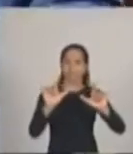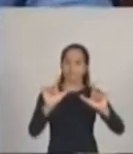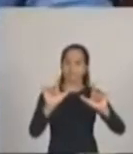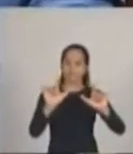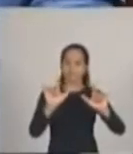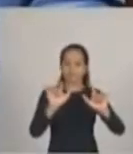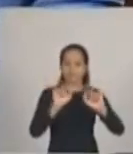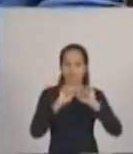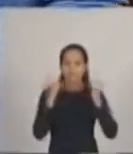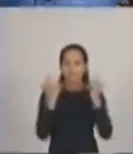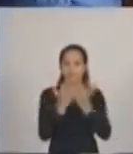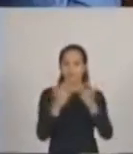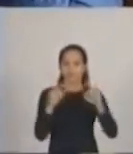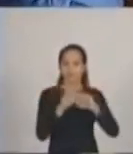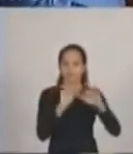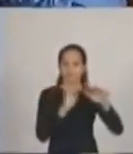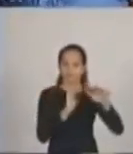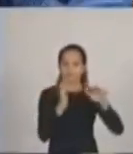também nas redes.